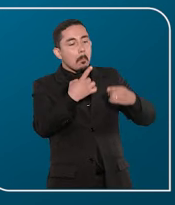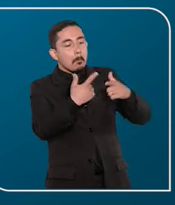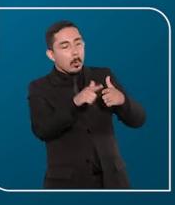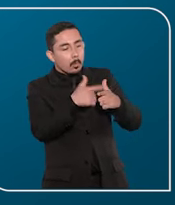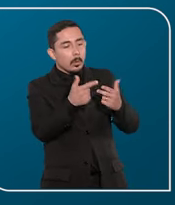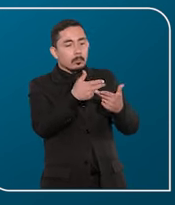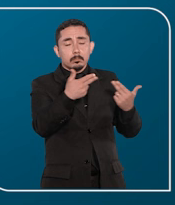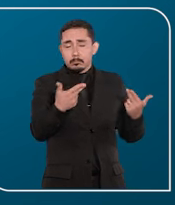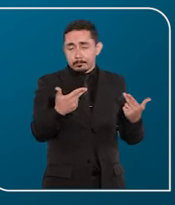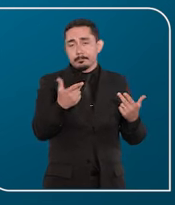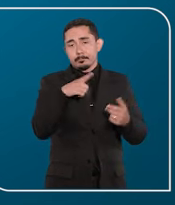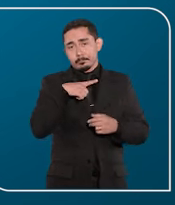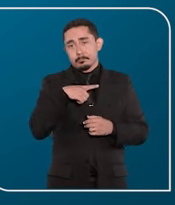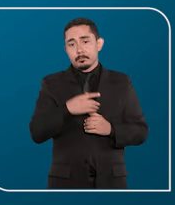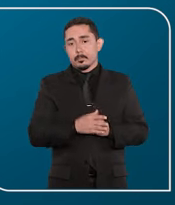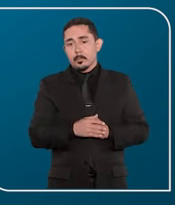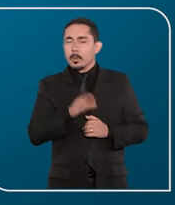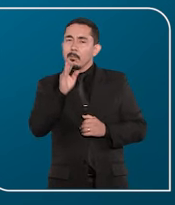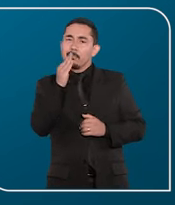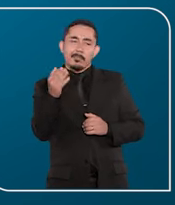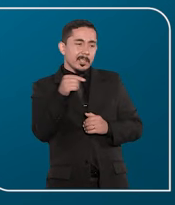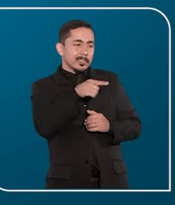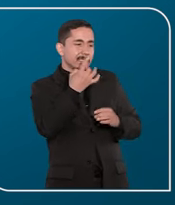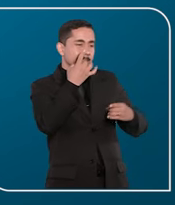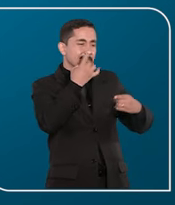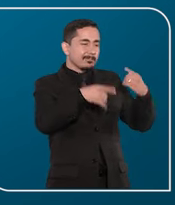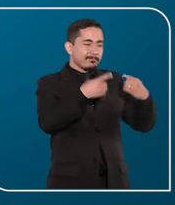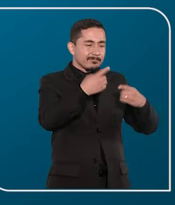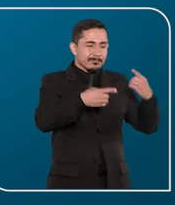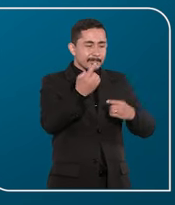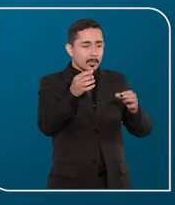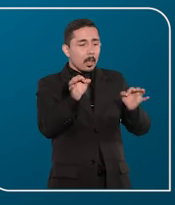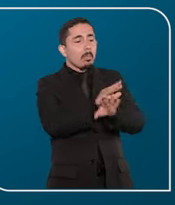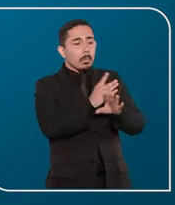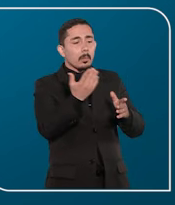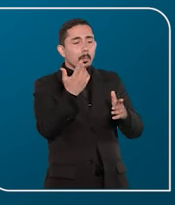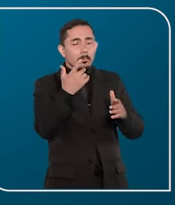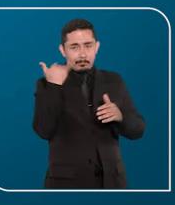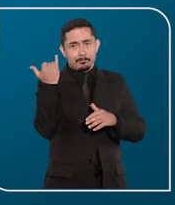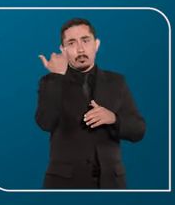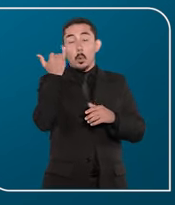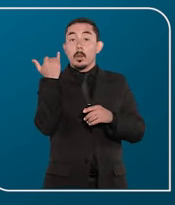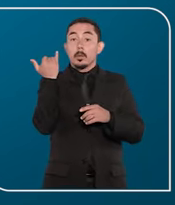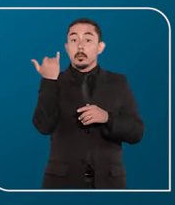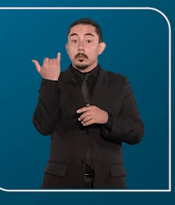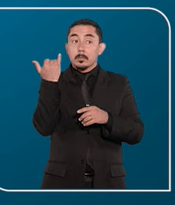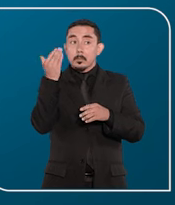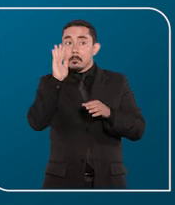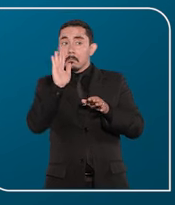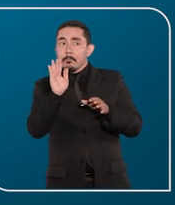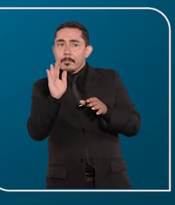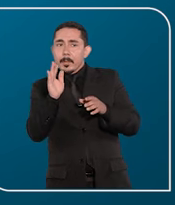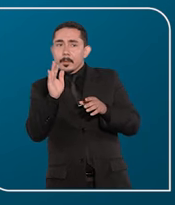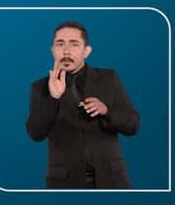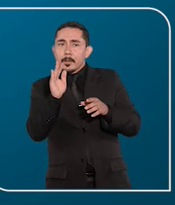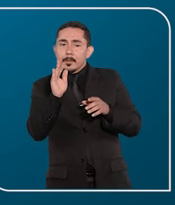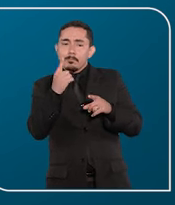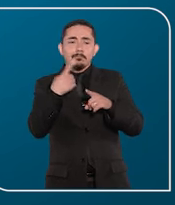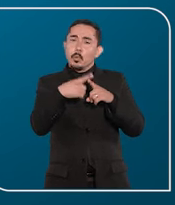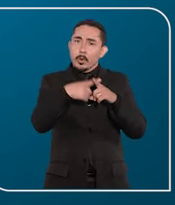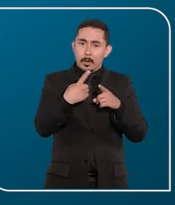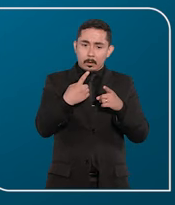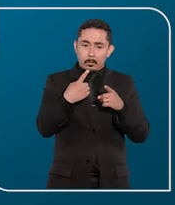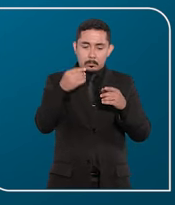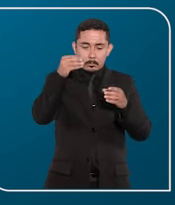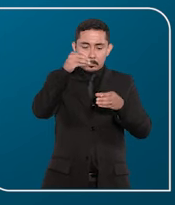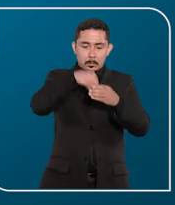por que esse poder de resolver conflitos é relevante dentro de um Estado democrático de direito? Porque